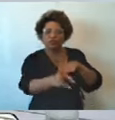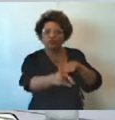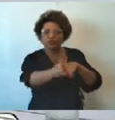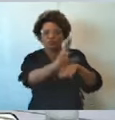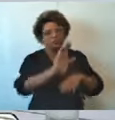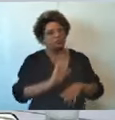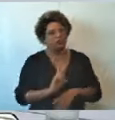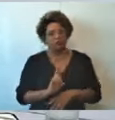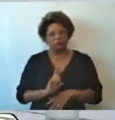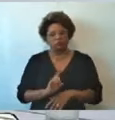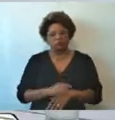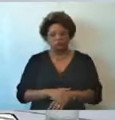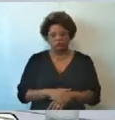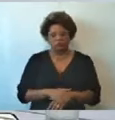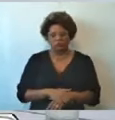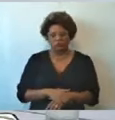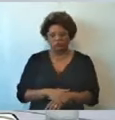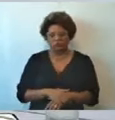Exato.